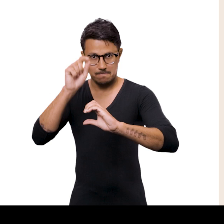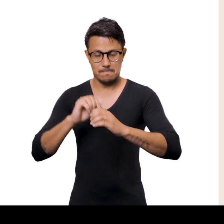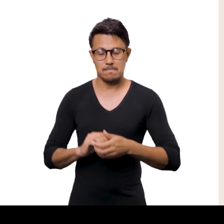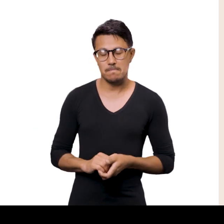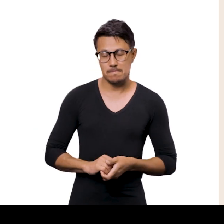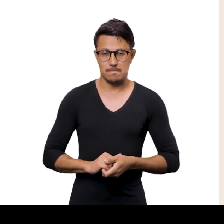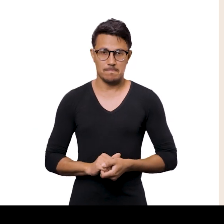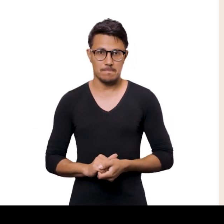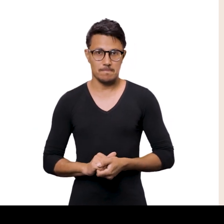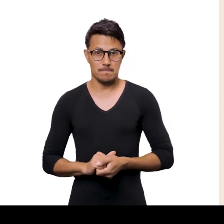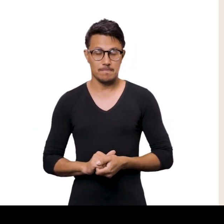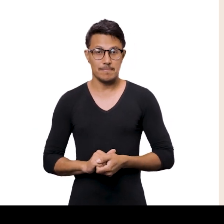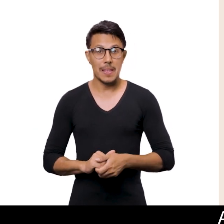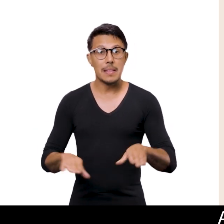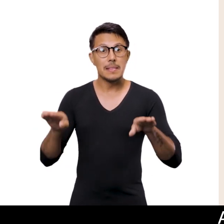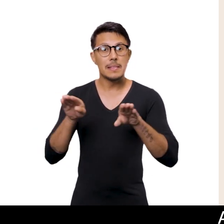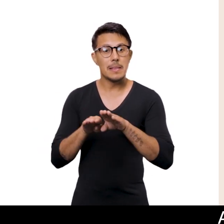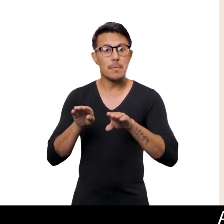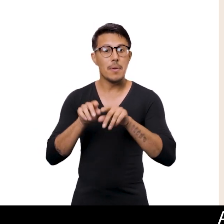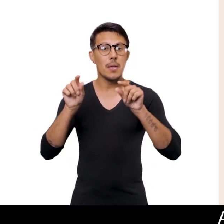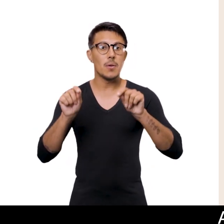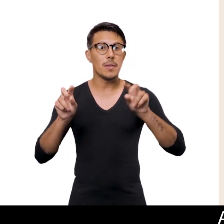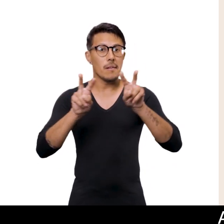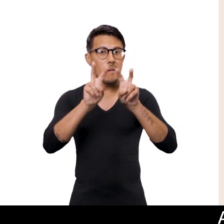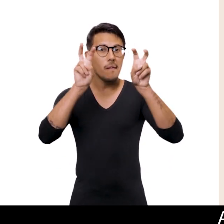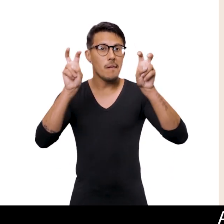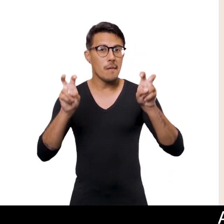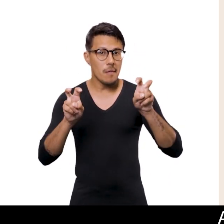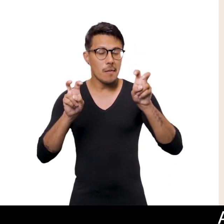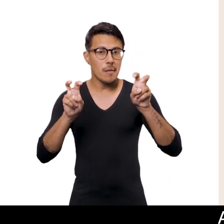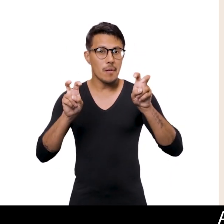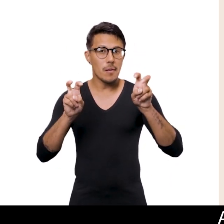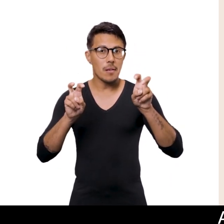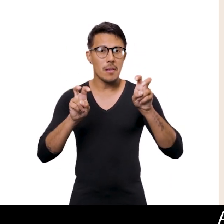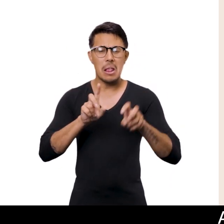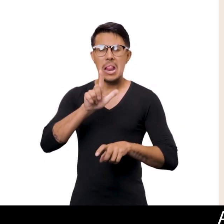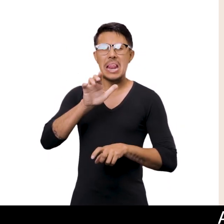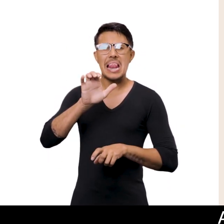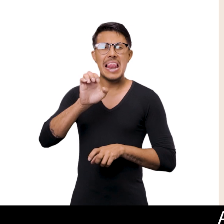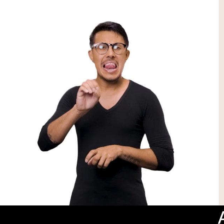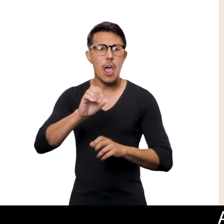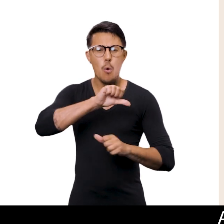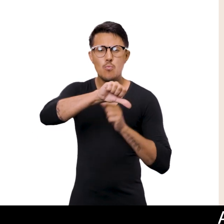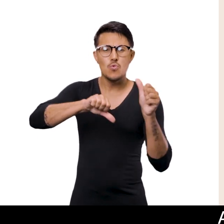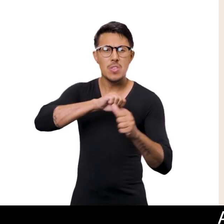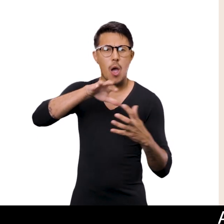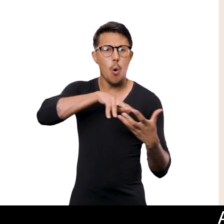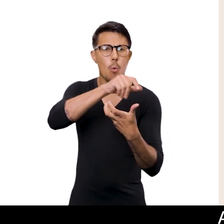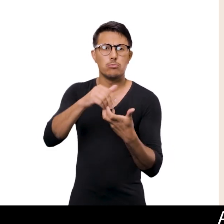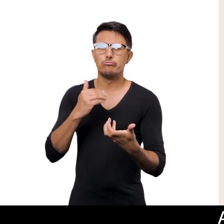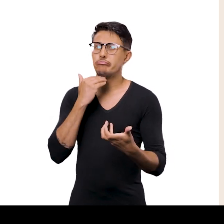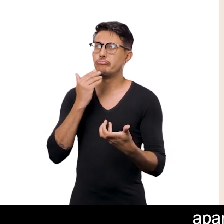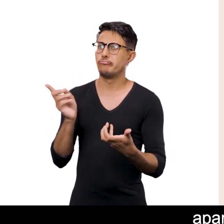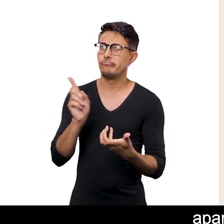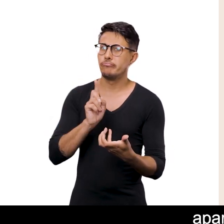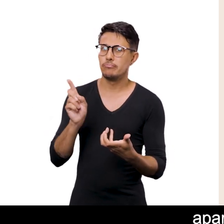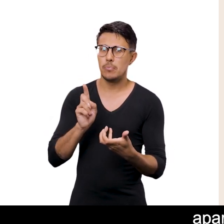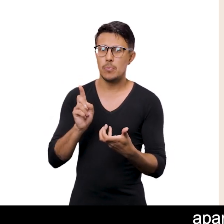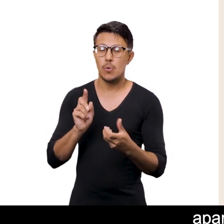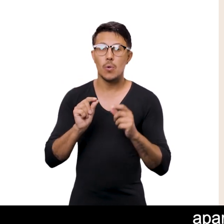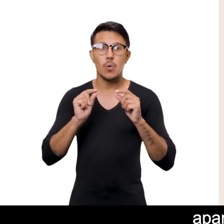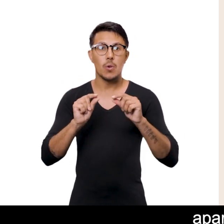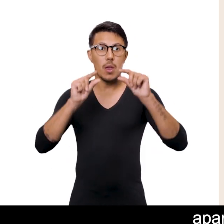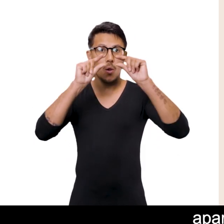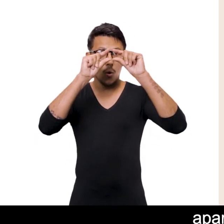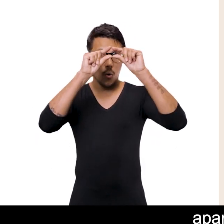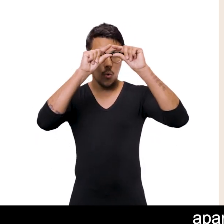de baixo para cima. Além disso, o título da pintura, Léo não consegue mudar o mundo, aparece